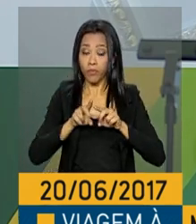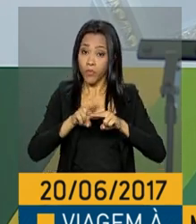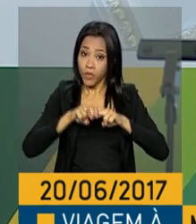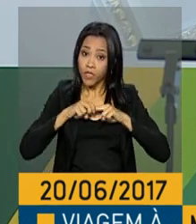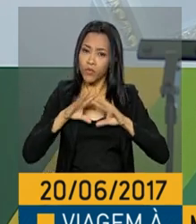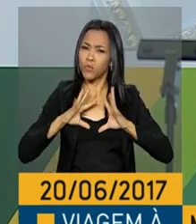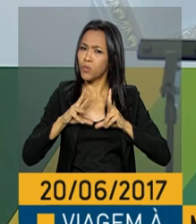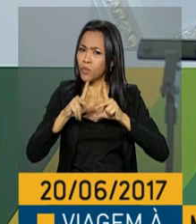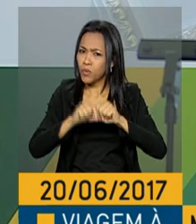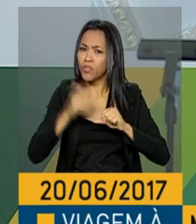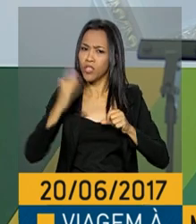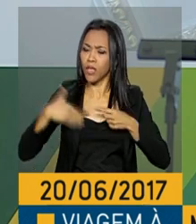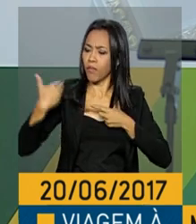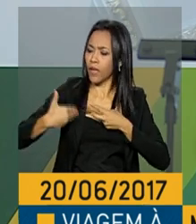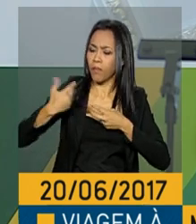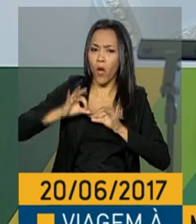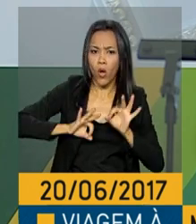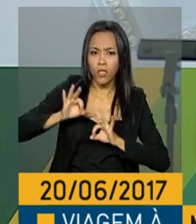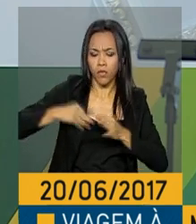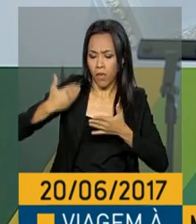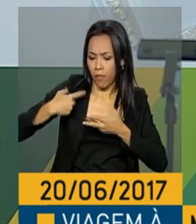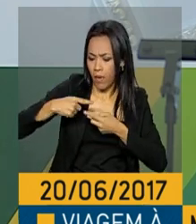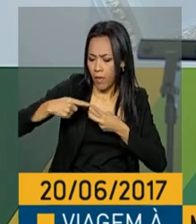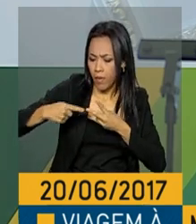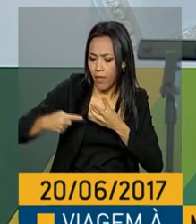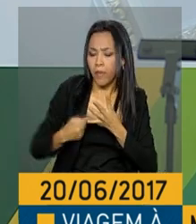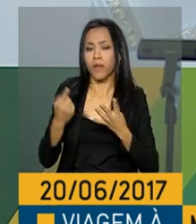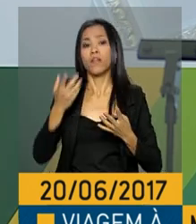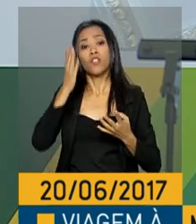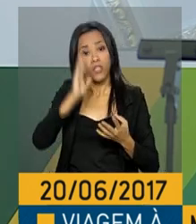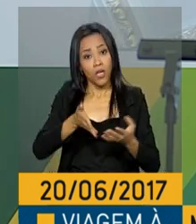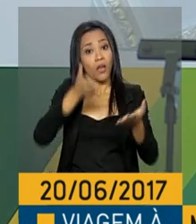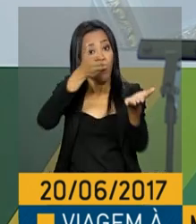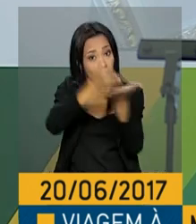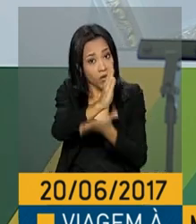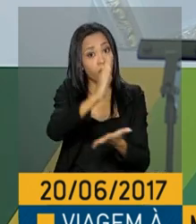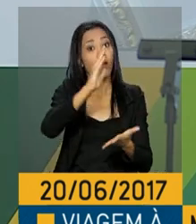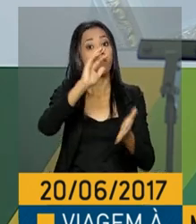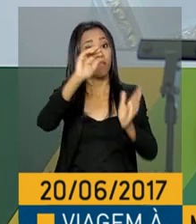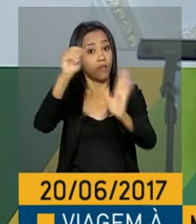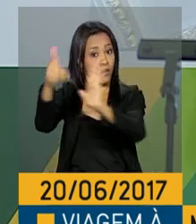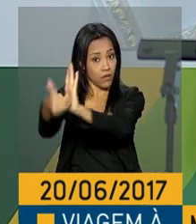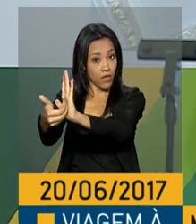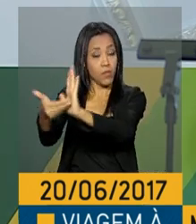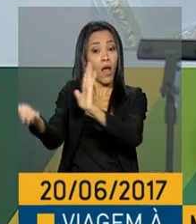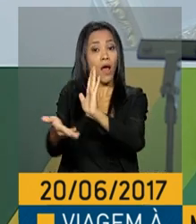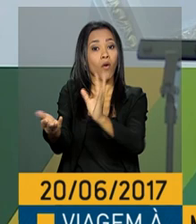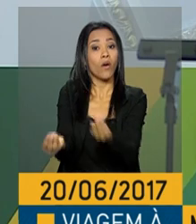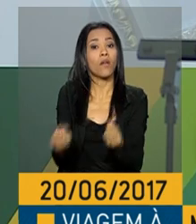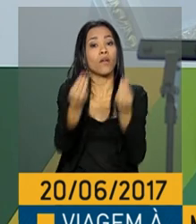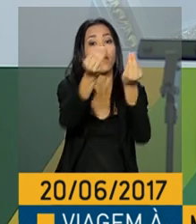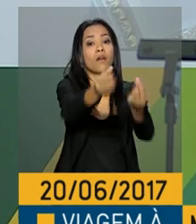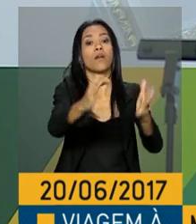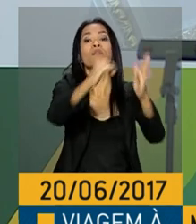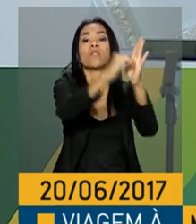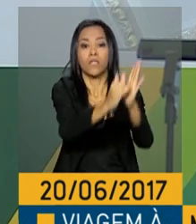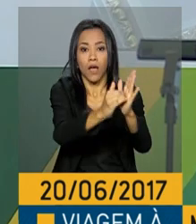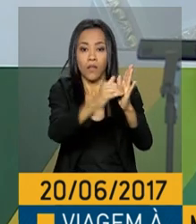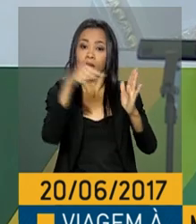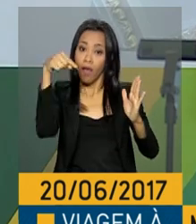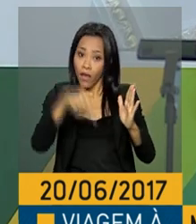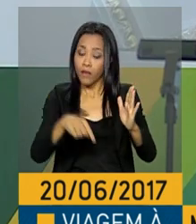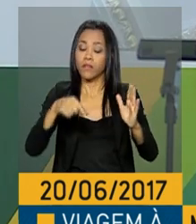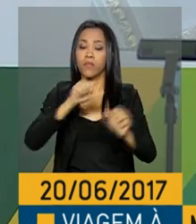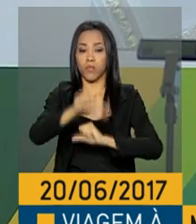muito adiantado. E foi aprovado na Câmara e se encontra em exame do Senado, precisamente esta reforma